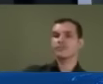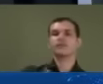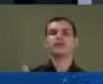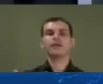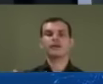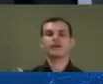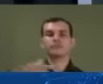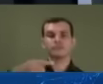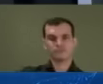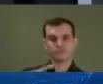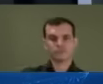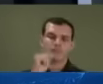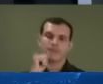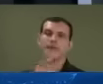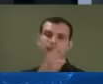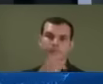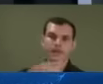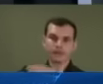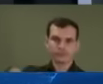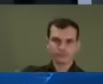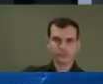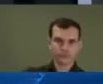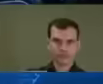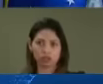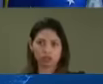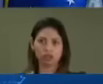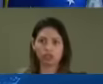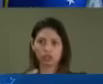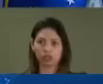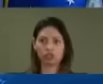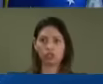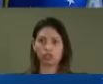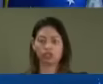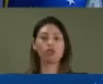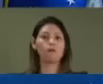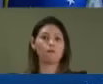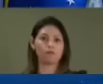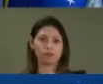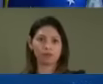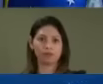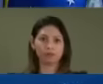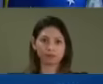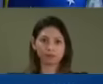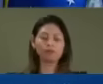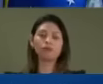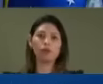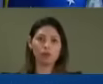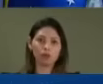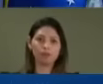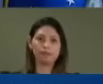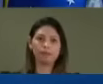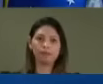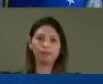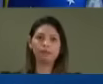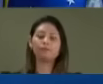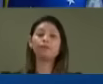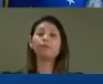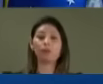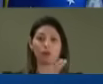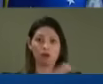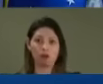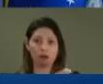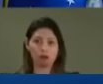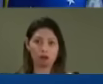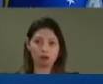até o Laranjal do Jari. Obrigado, senhor presidente, pelo tempo concedido. No ano passado, saiba, pátria amada, a Caixa Econômica